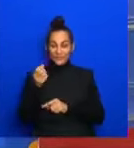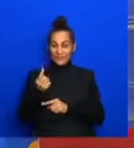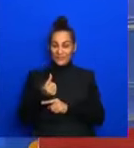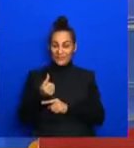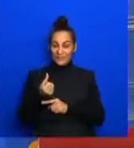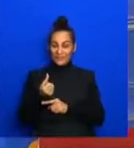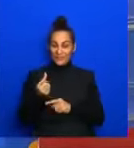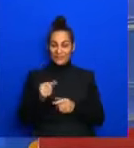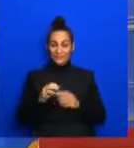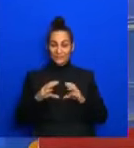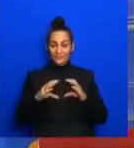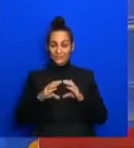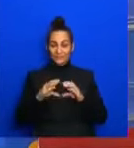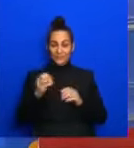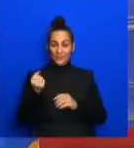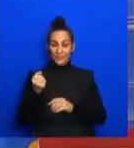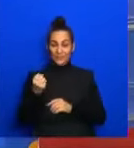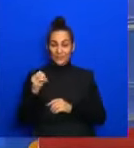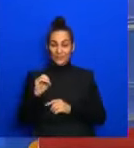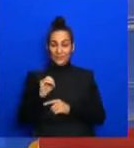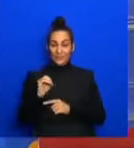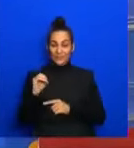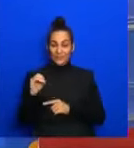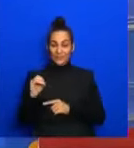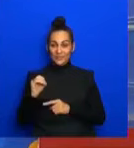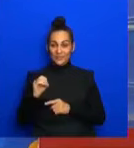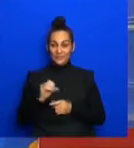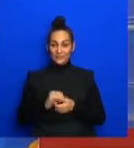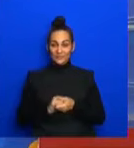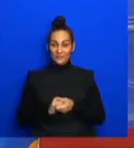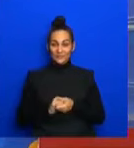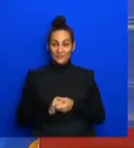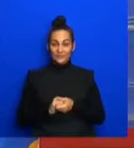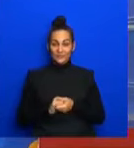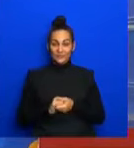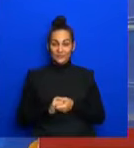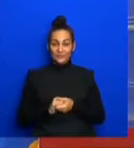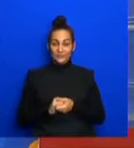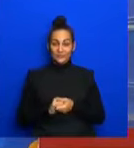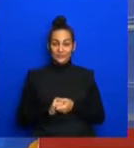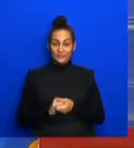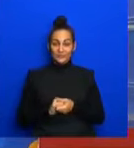e sextas. Bola branca, 00, branca, número 00.